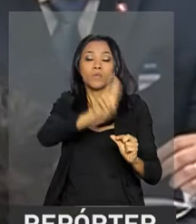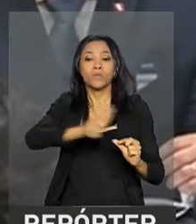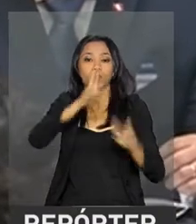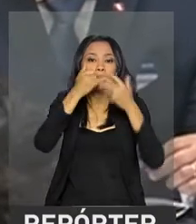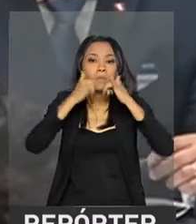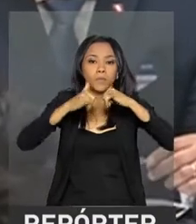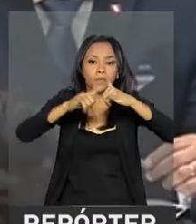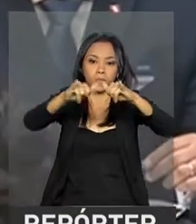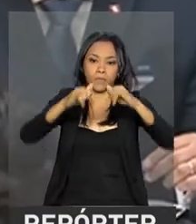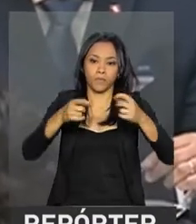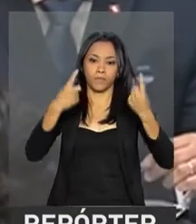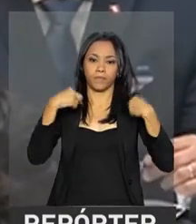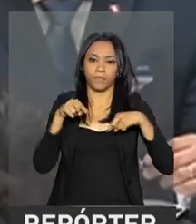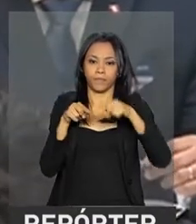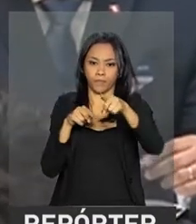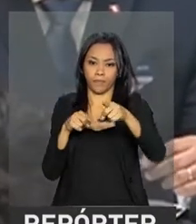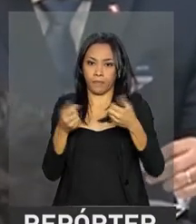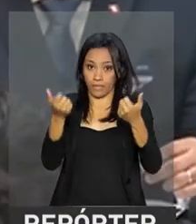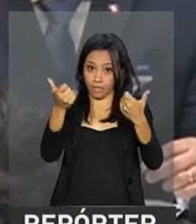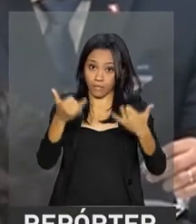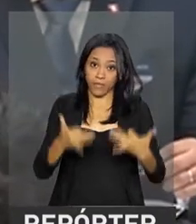lotes, né, apregoados,